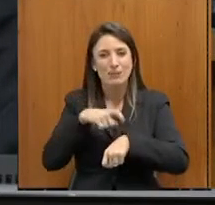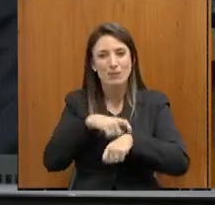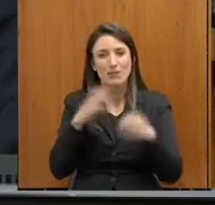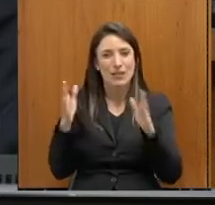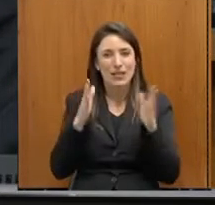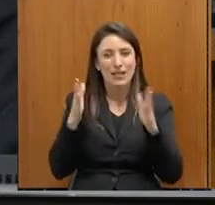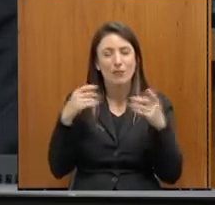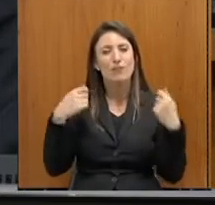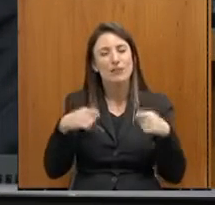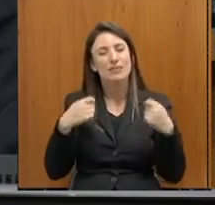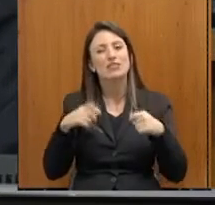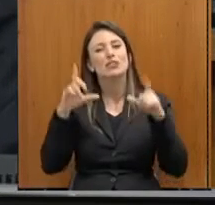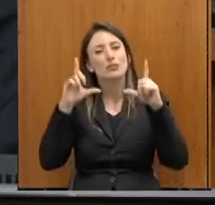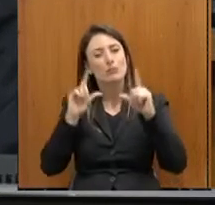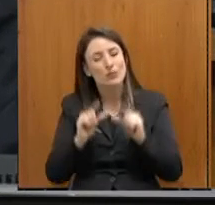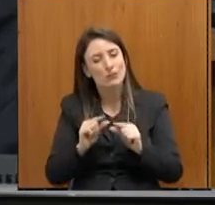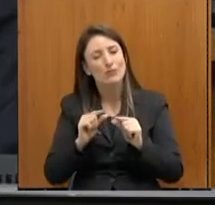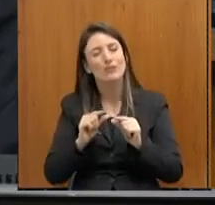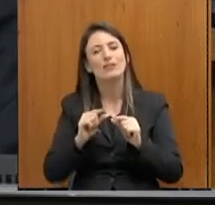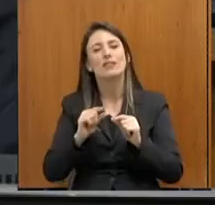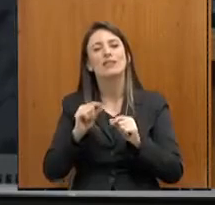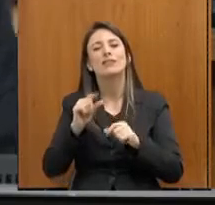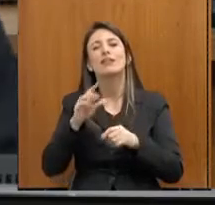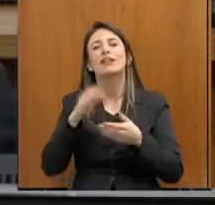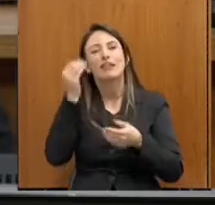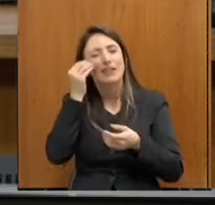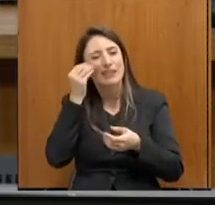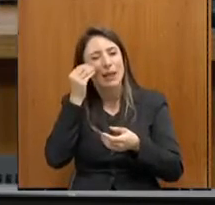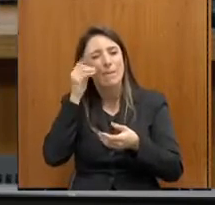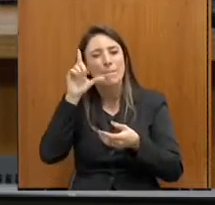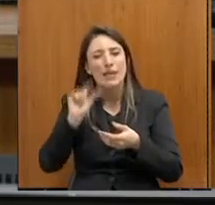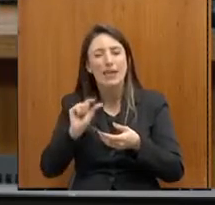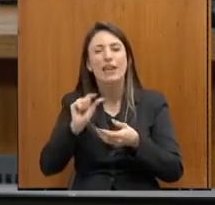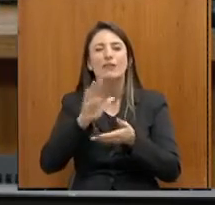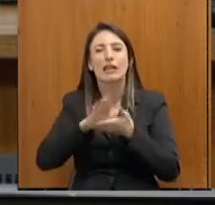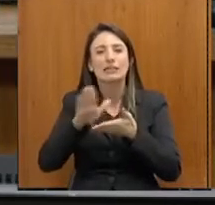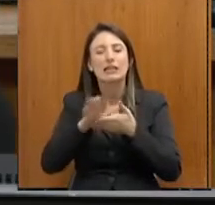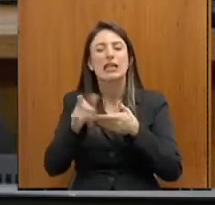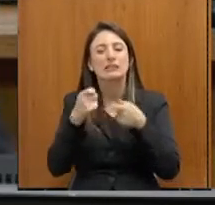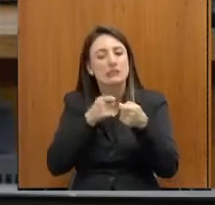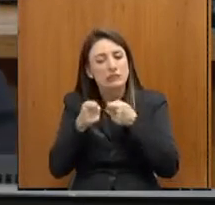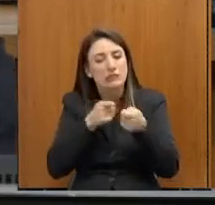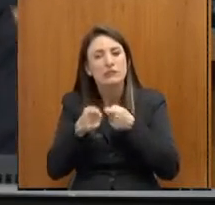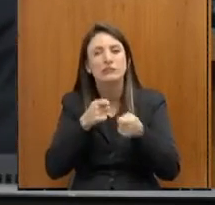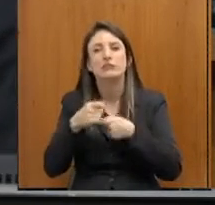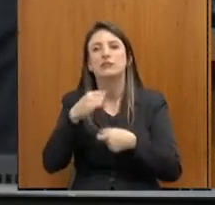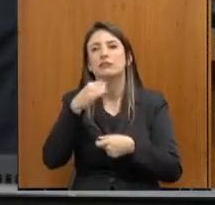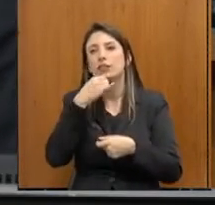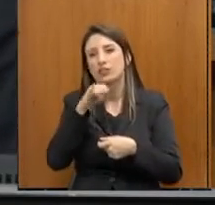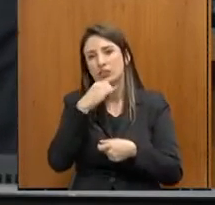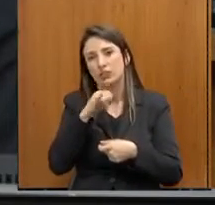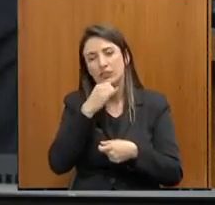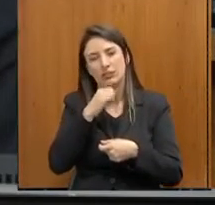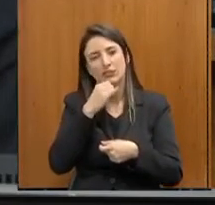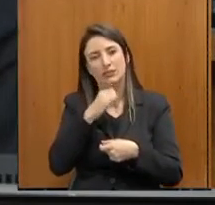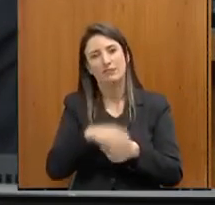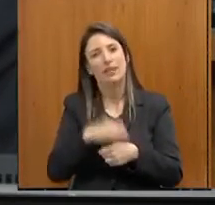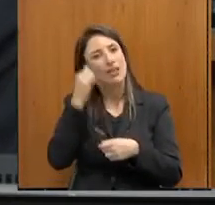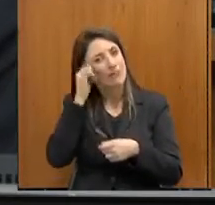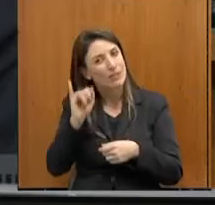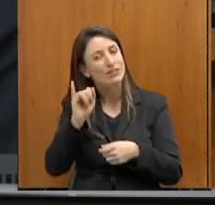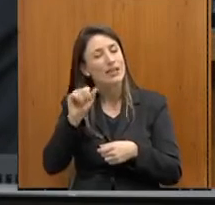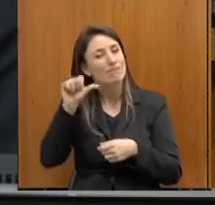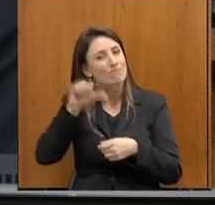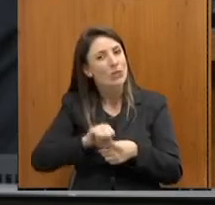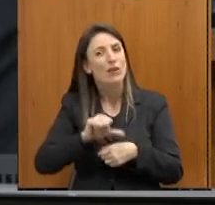o uso de energia e permitir que não haja um agravamento da situação e para isso nós temos sim alguns